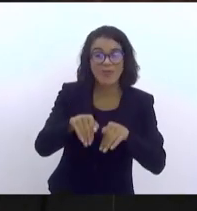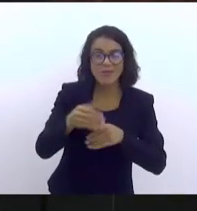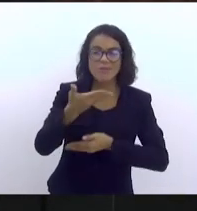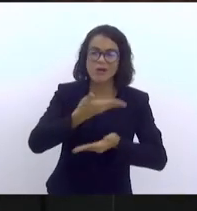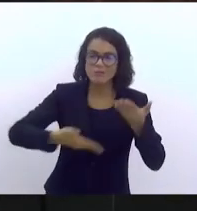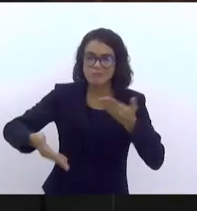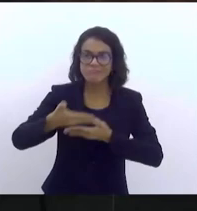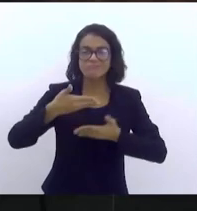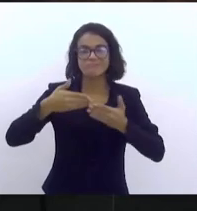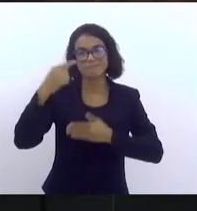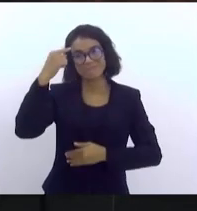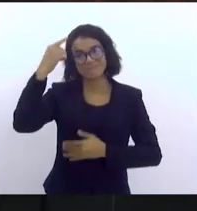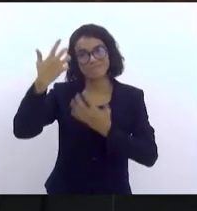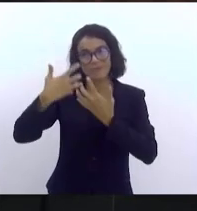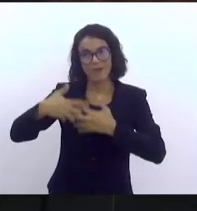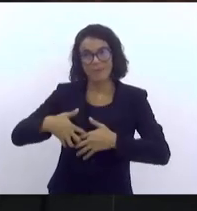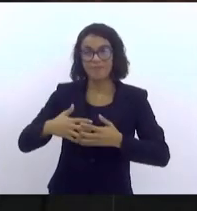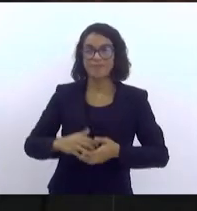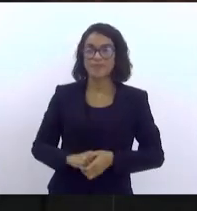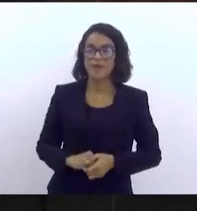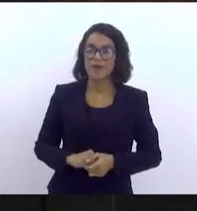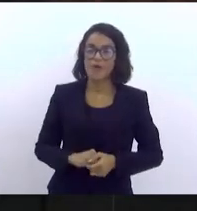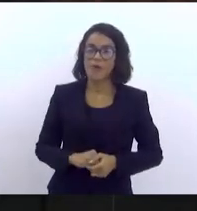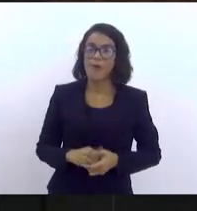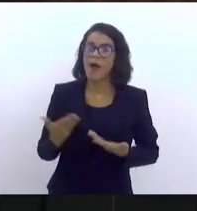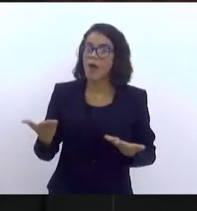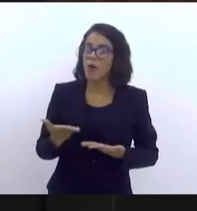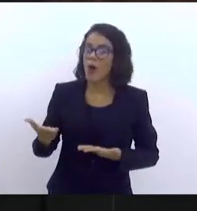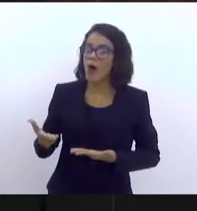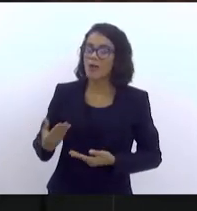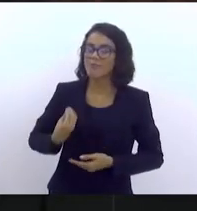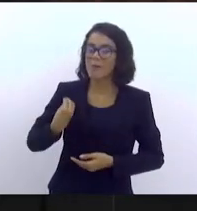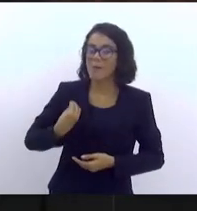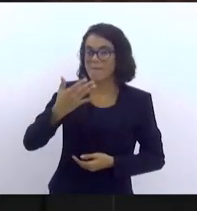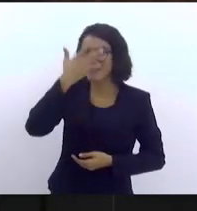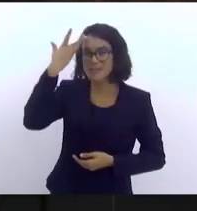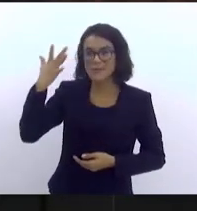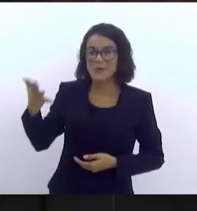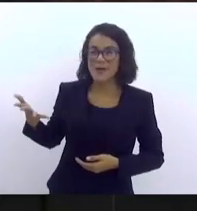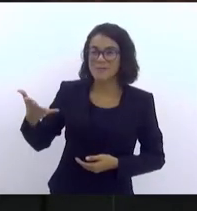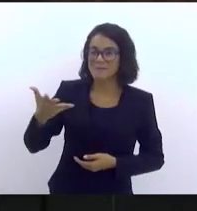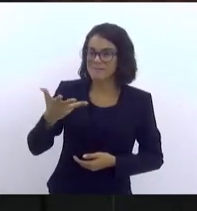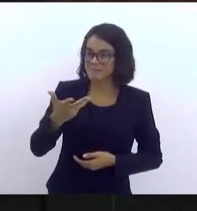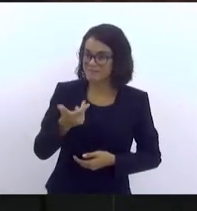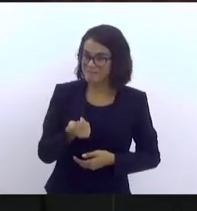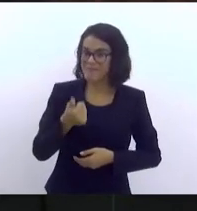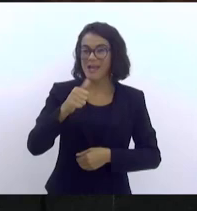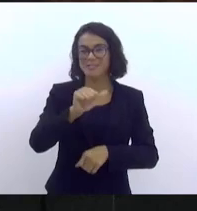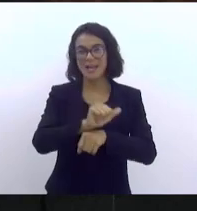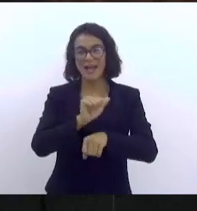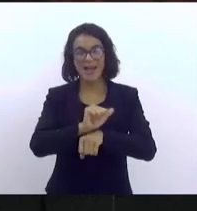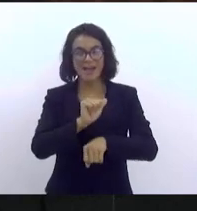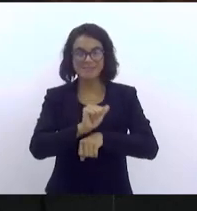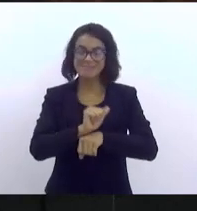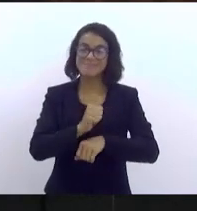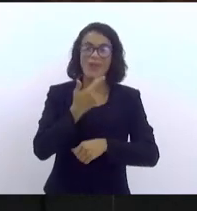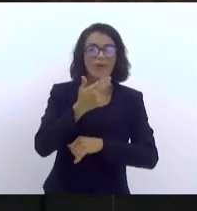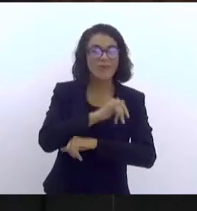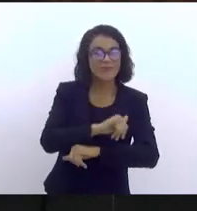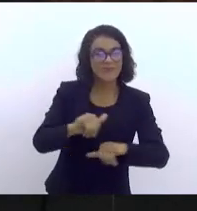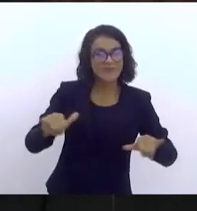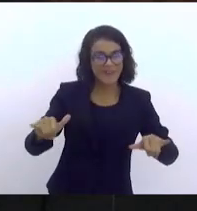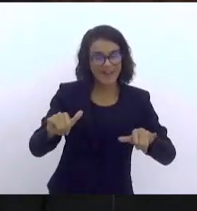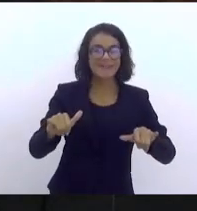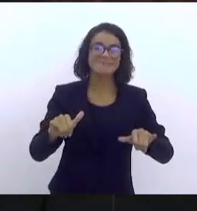com essas ideias bom chegou uma pessoa queridíssima esperada e eu devo dizer